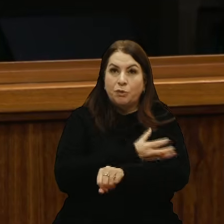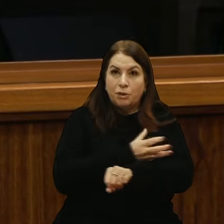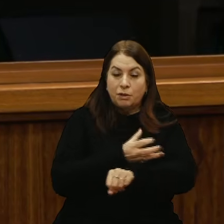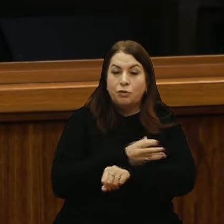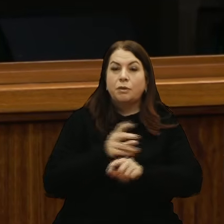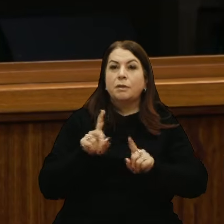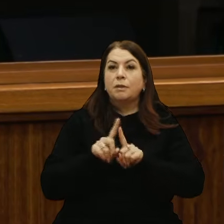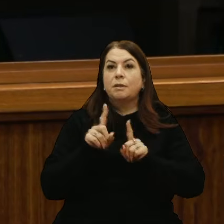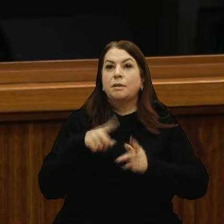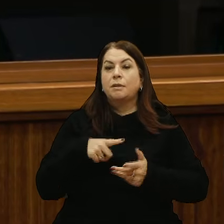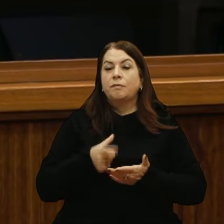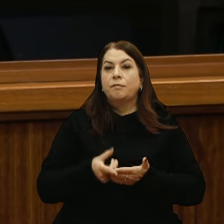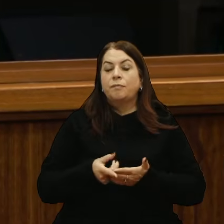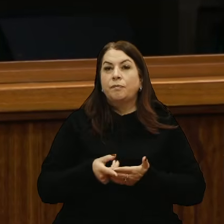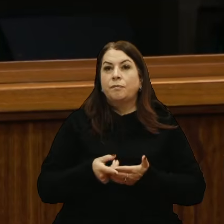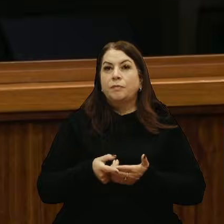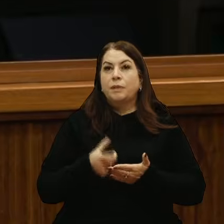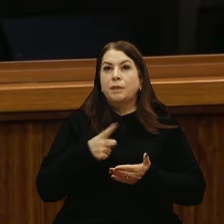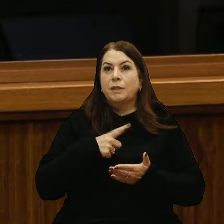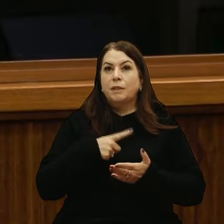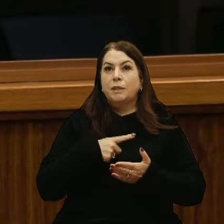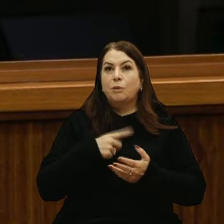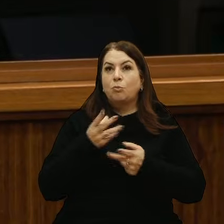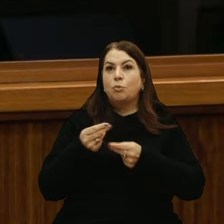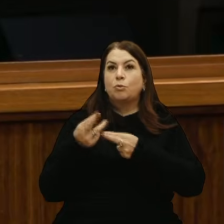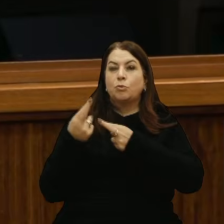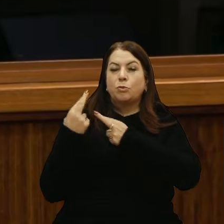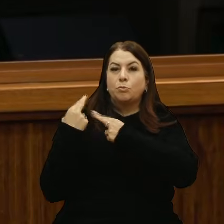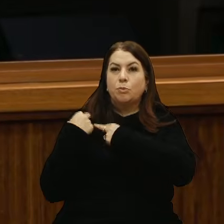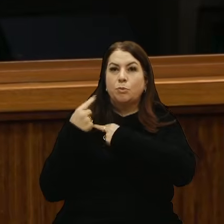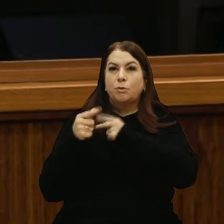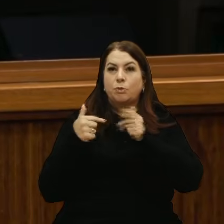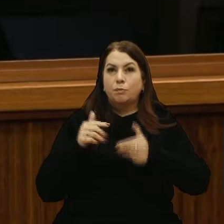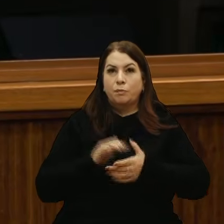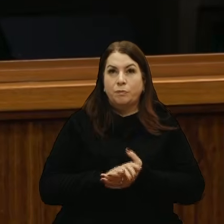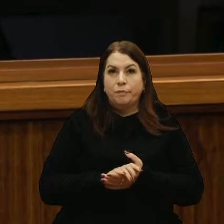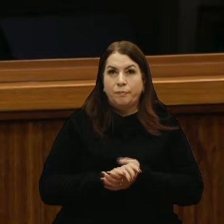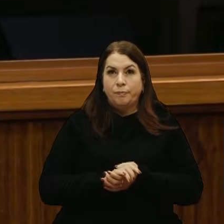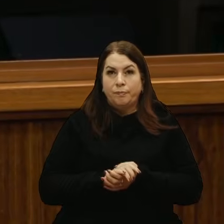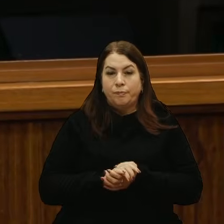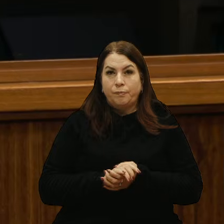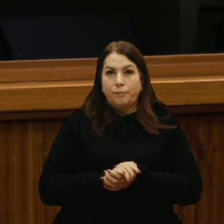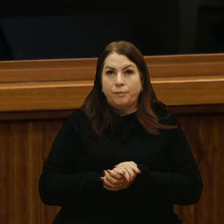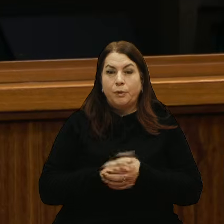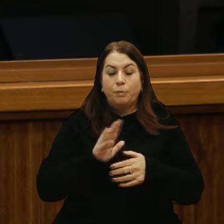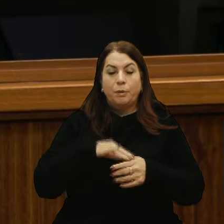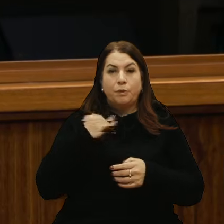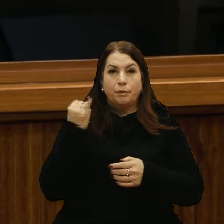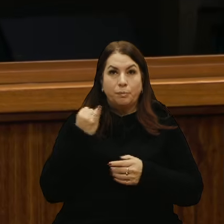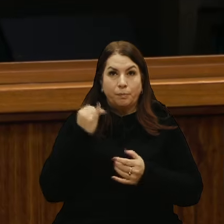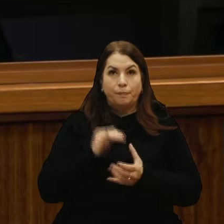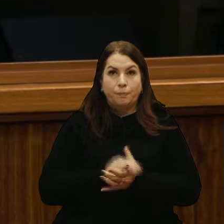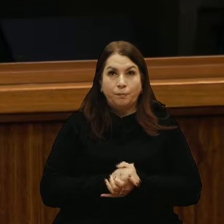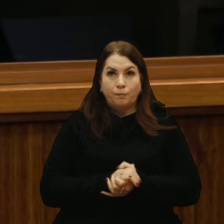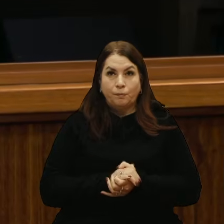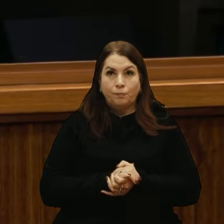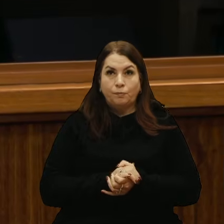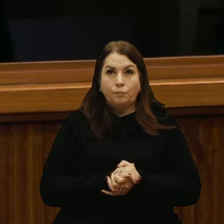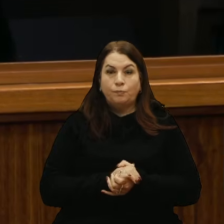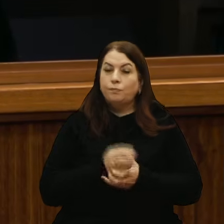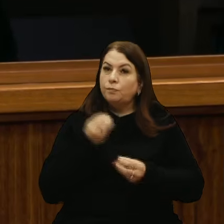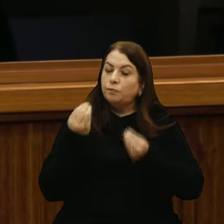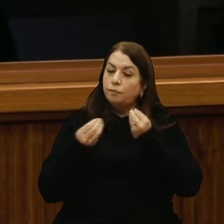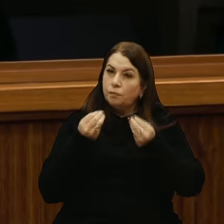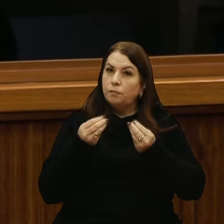que esteja gerando sobrecarga do trabalho. Mas, o mais importante, como